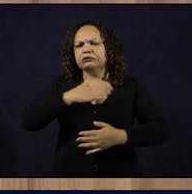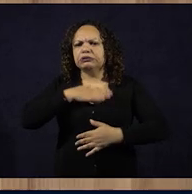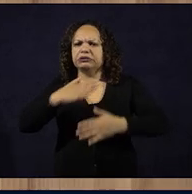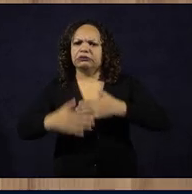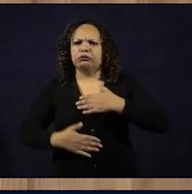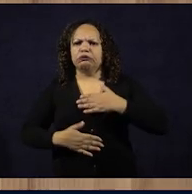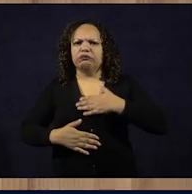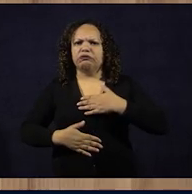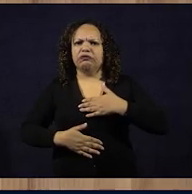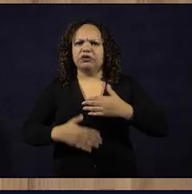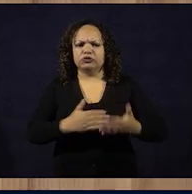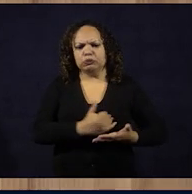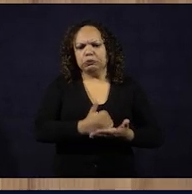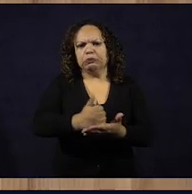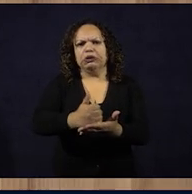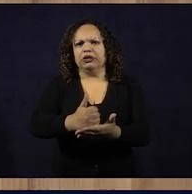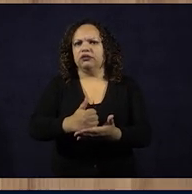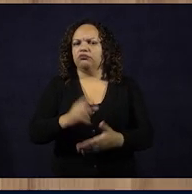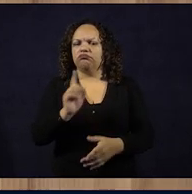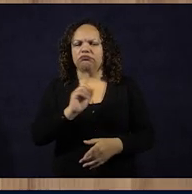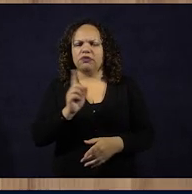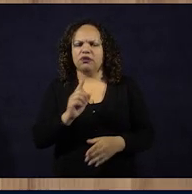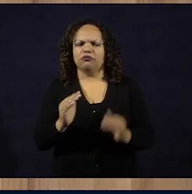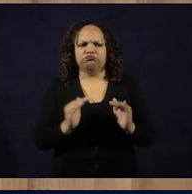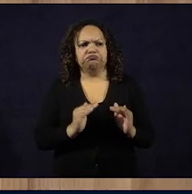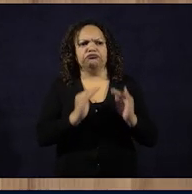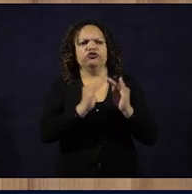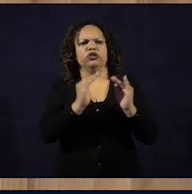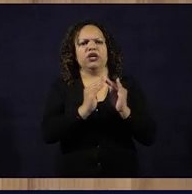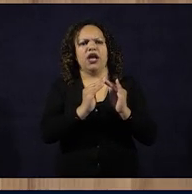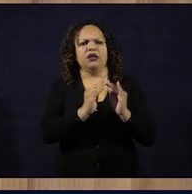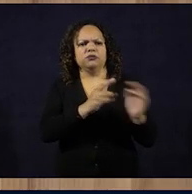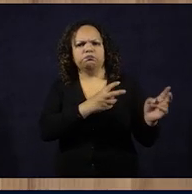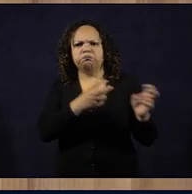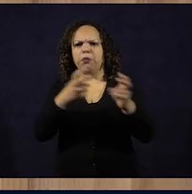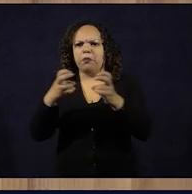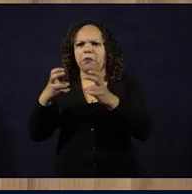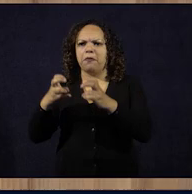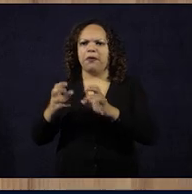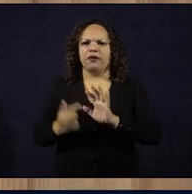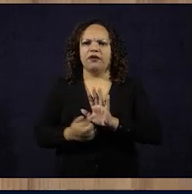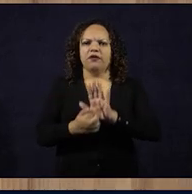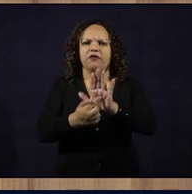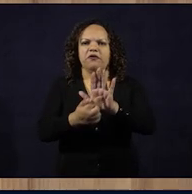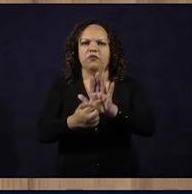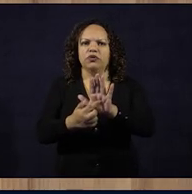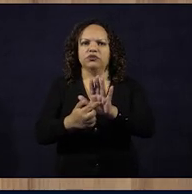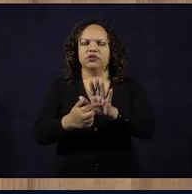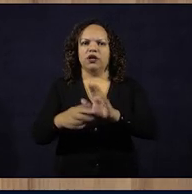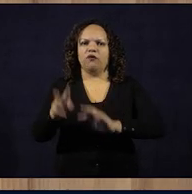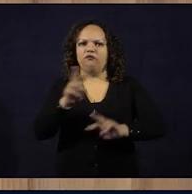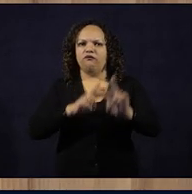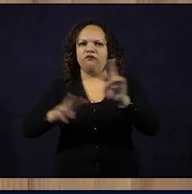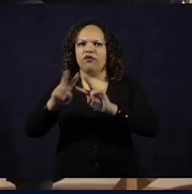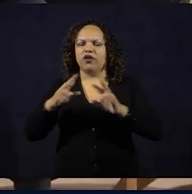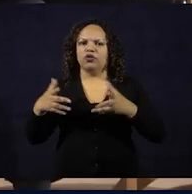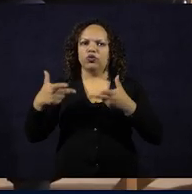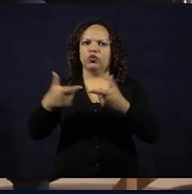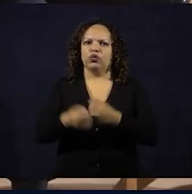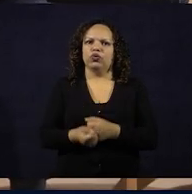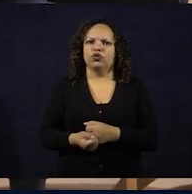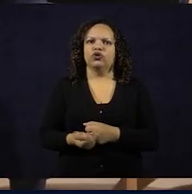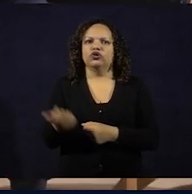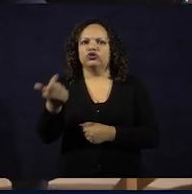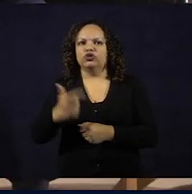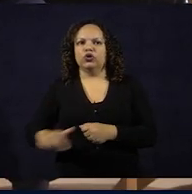conseguir de casa ali do seu escritório conseguir monitorar tudo e operar tudo a distância remotamente inclusive